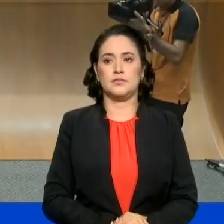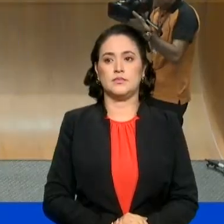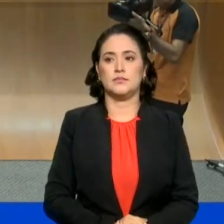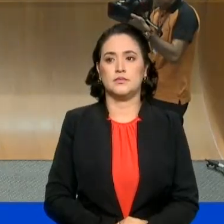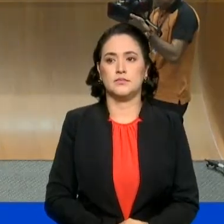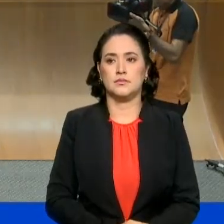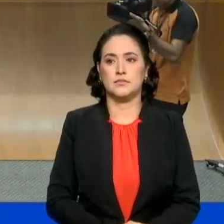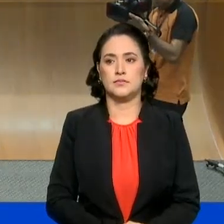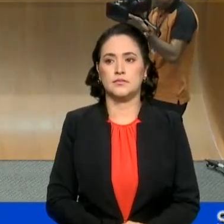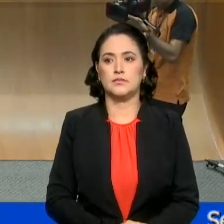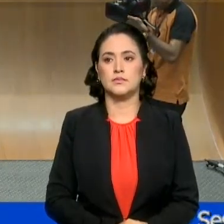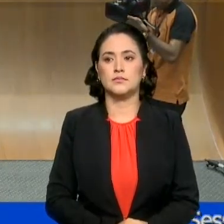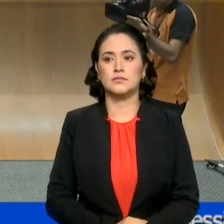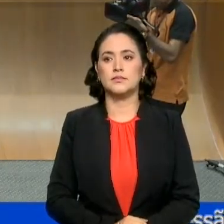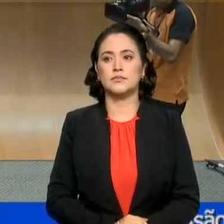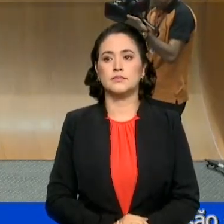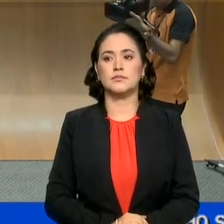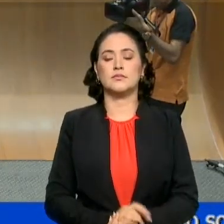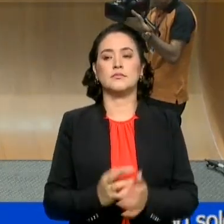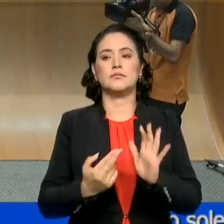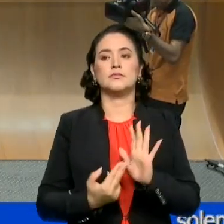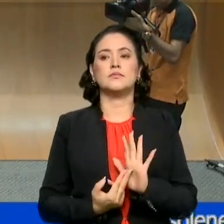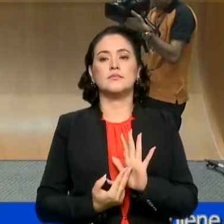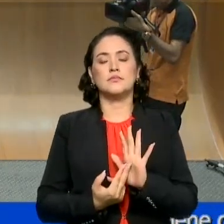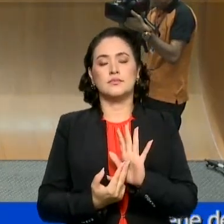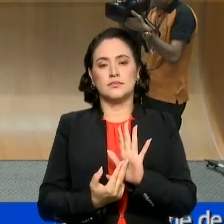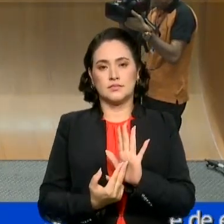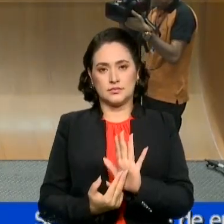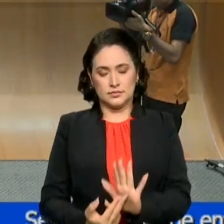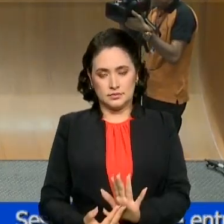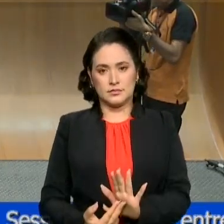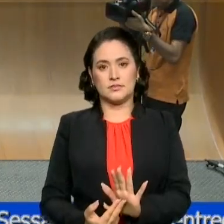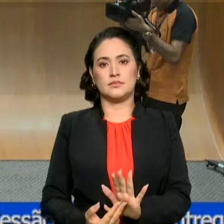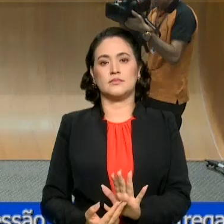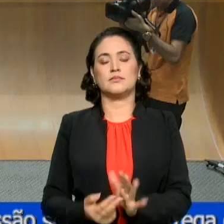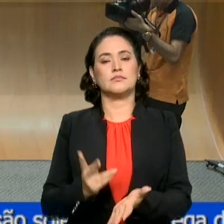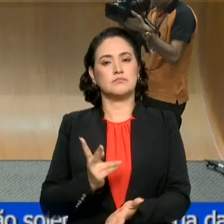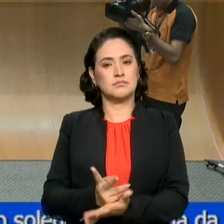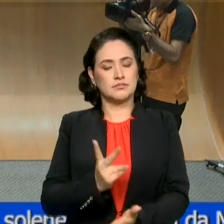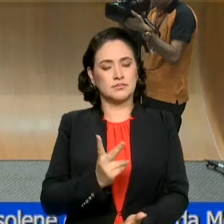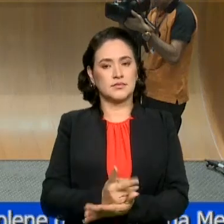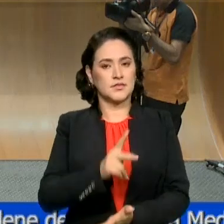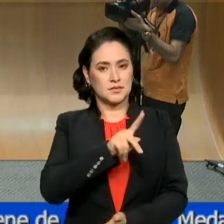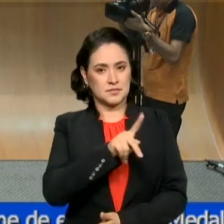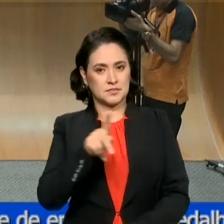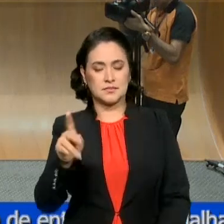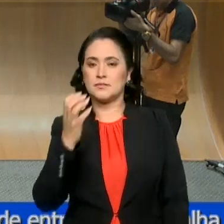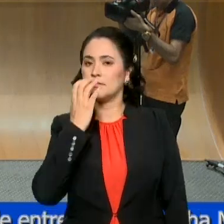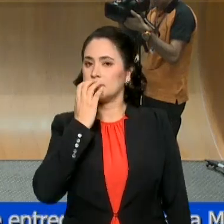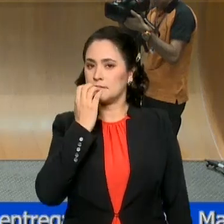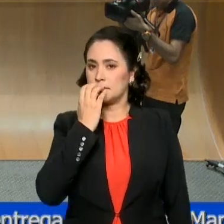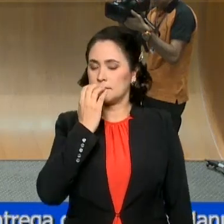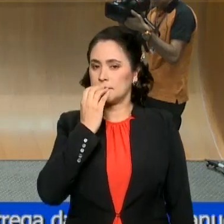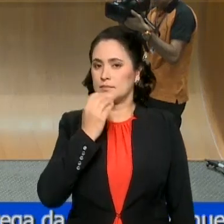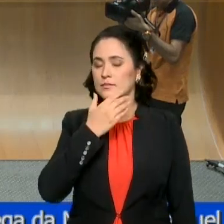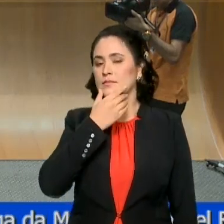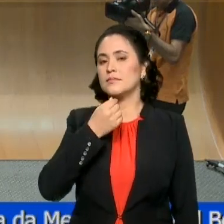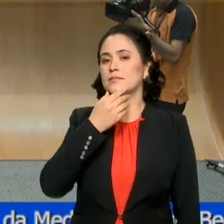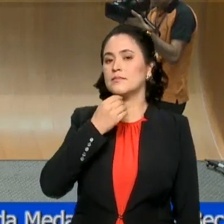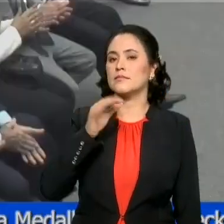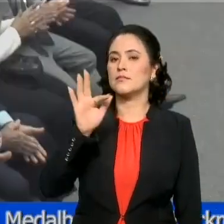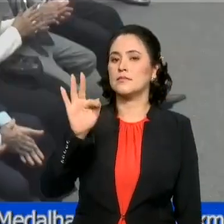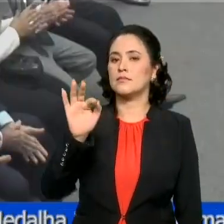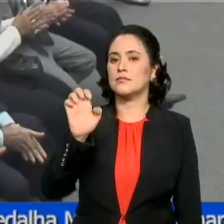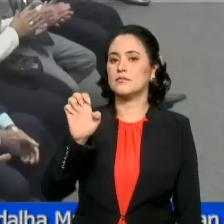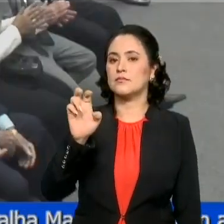Representando o nosso eterno presidente José Sarney, o senhor Fernando Sarney.